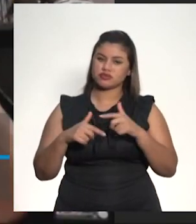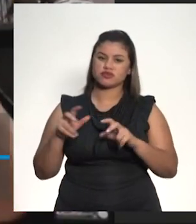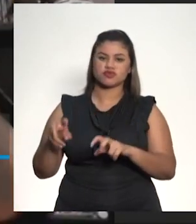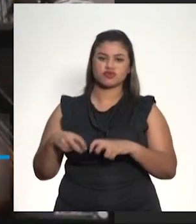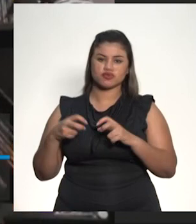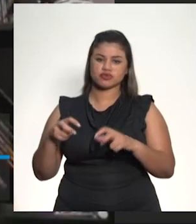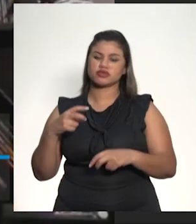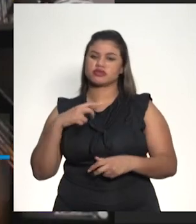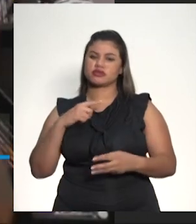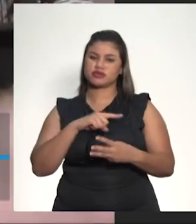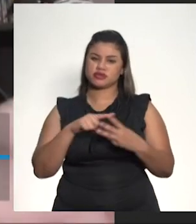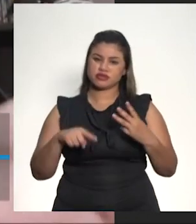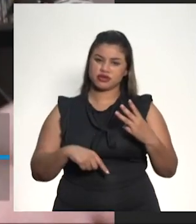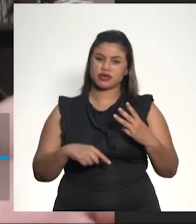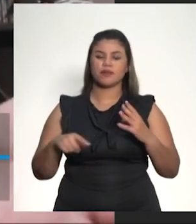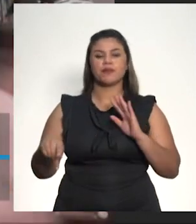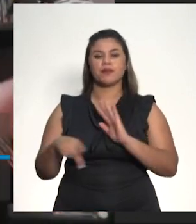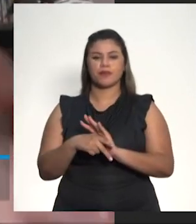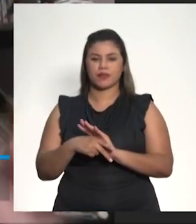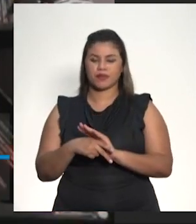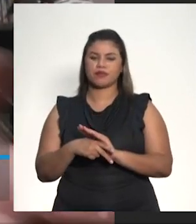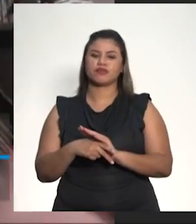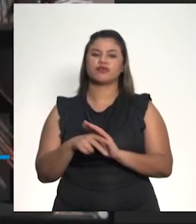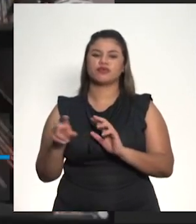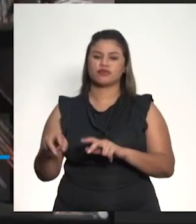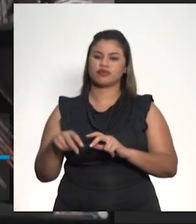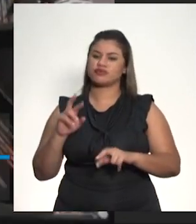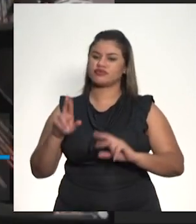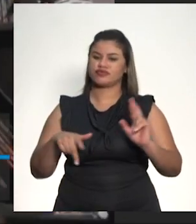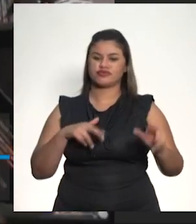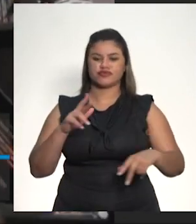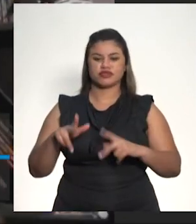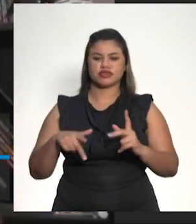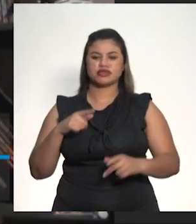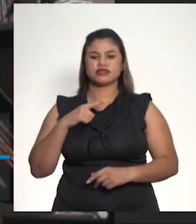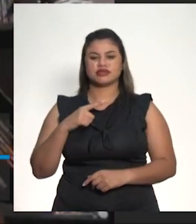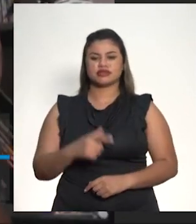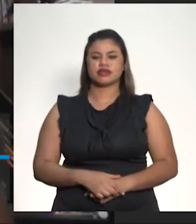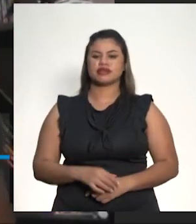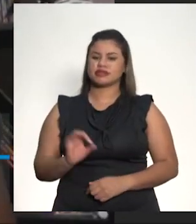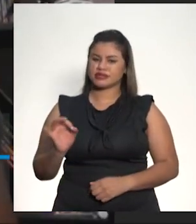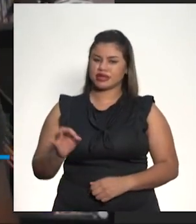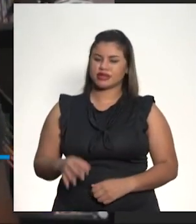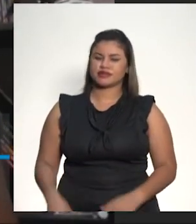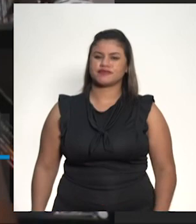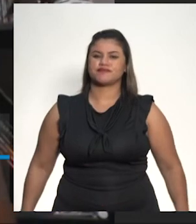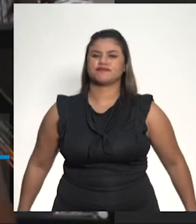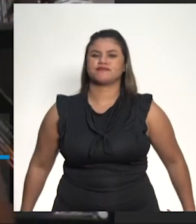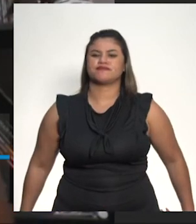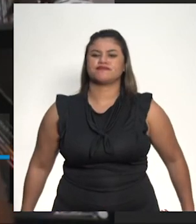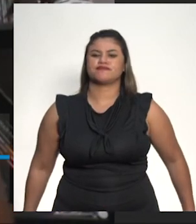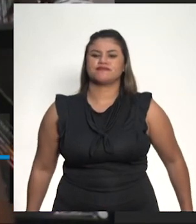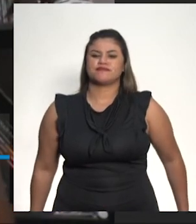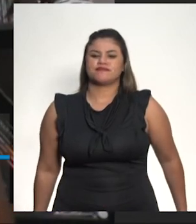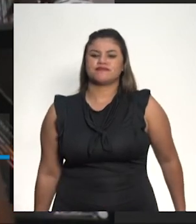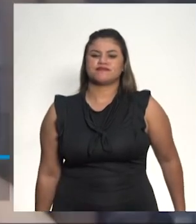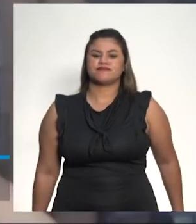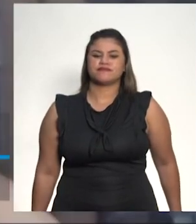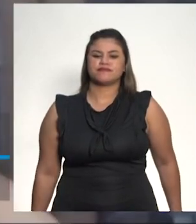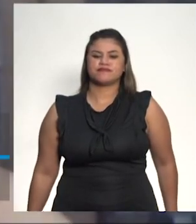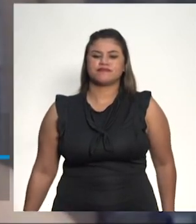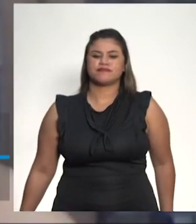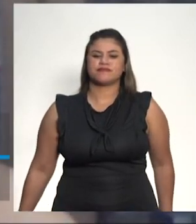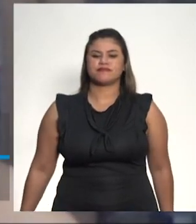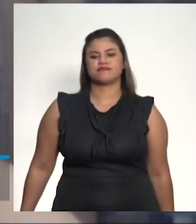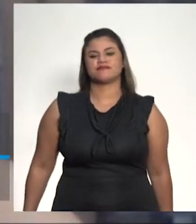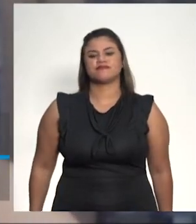já tem aí 3 categorias de trabalhadores rurais que são muito diferentes entre si. Né, Jennifer? O que temos aí de bom?